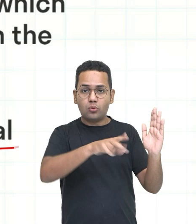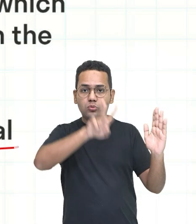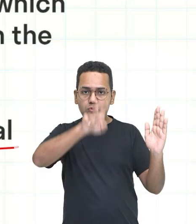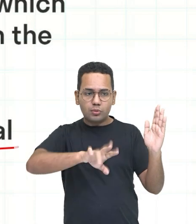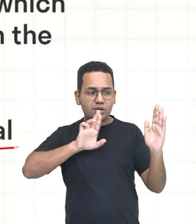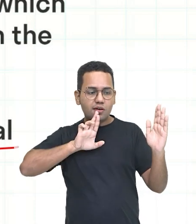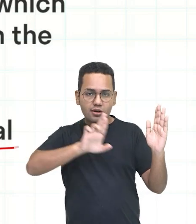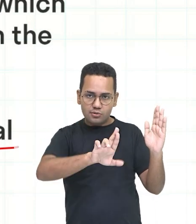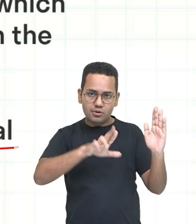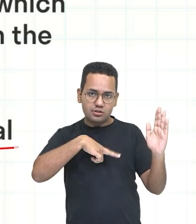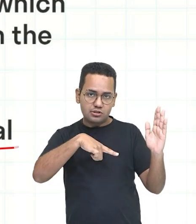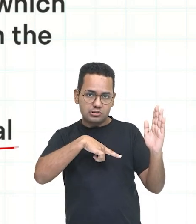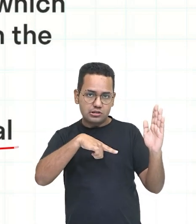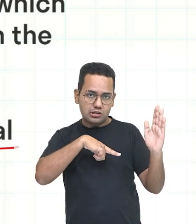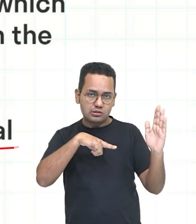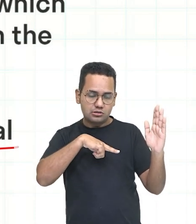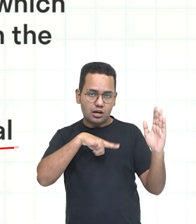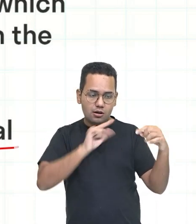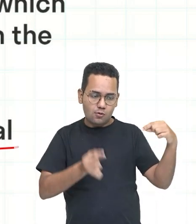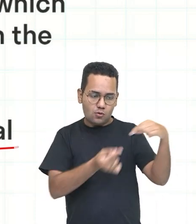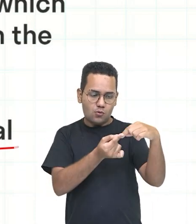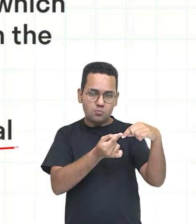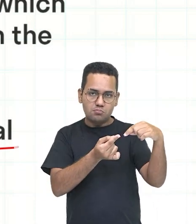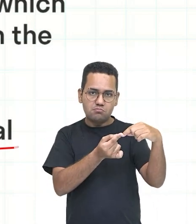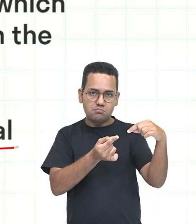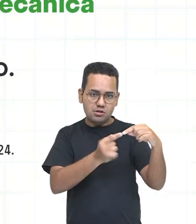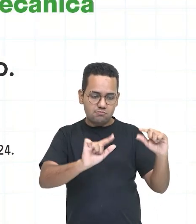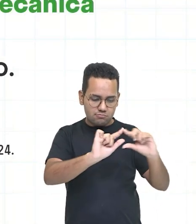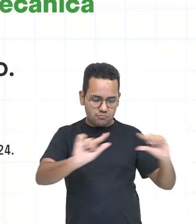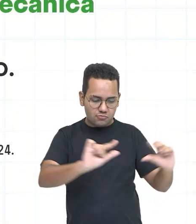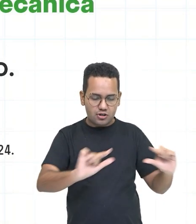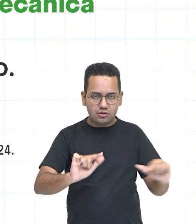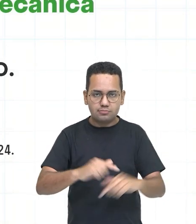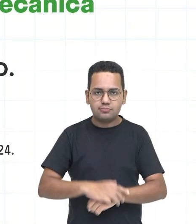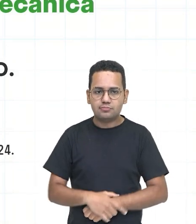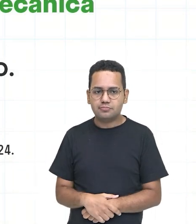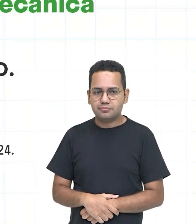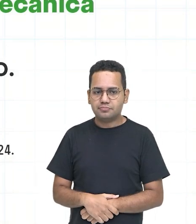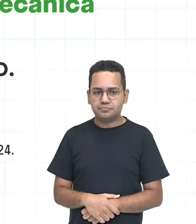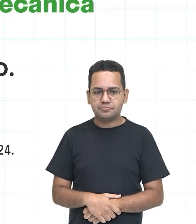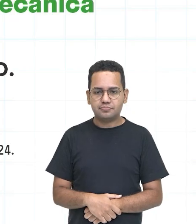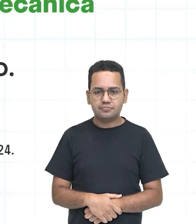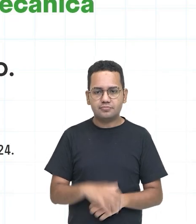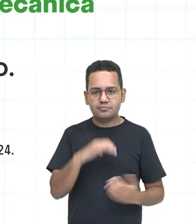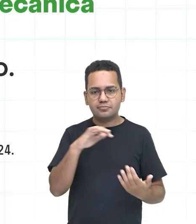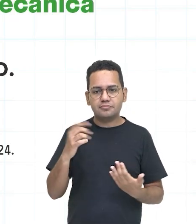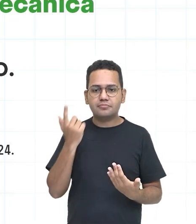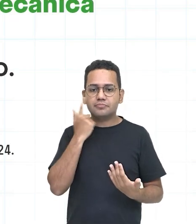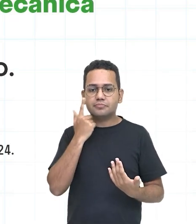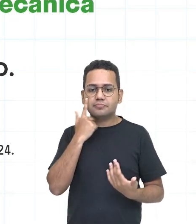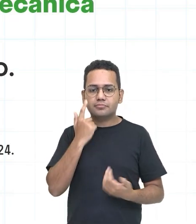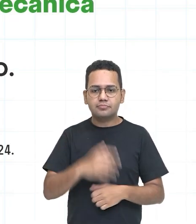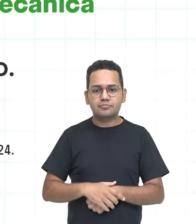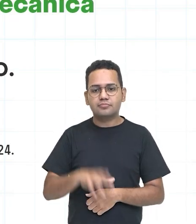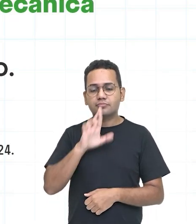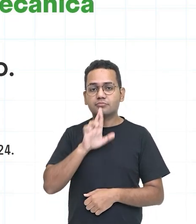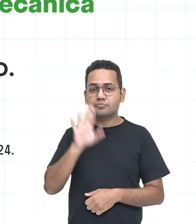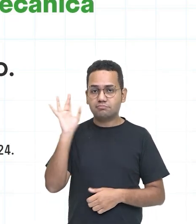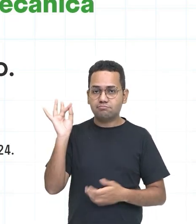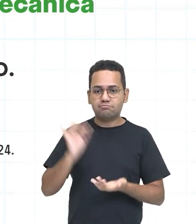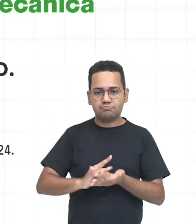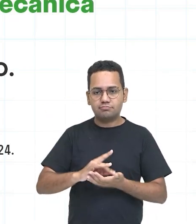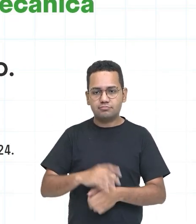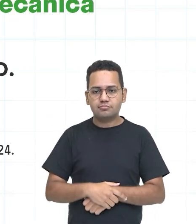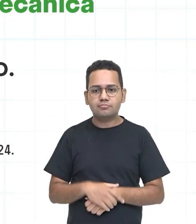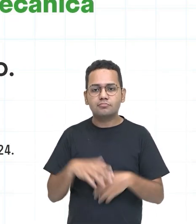a resposta presente no texto. Vou mostrar agora a resposta correta dessa pergunta. Olha só. Qual é o maior